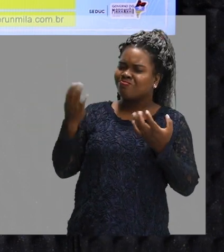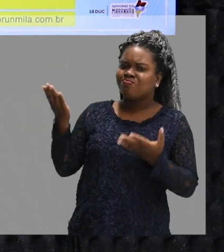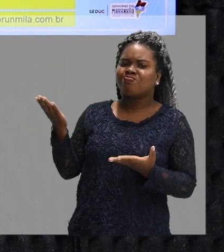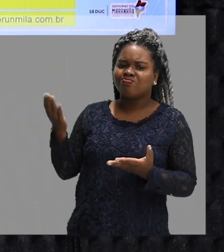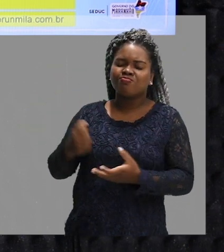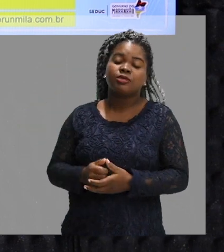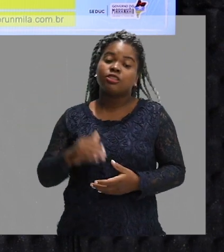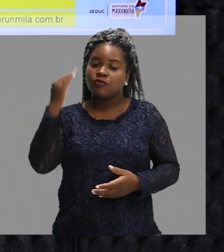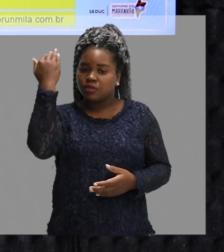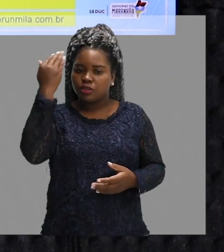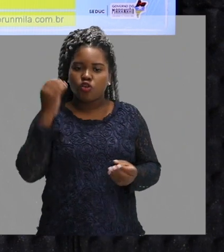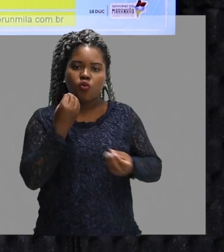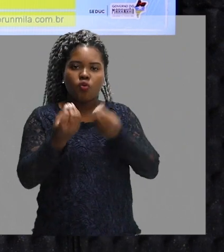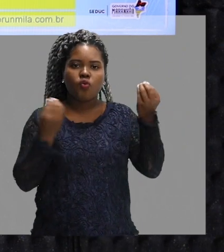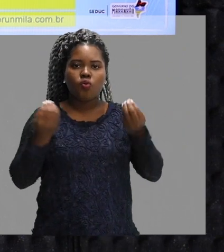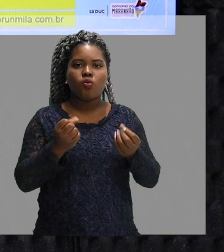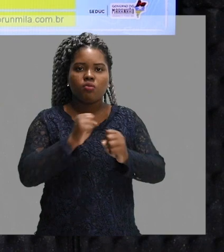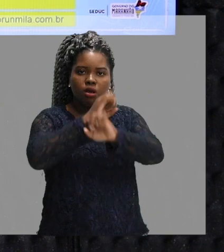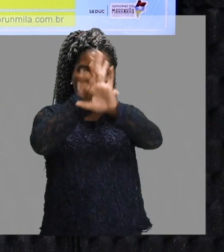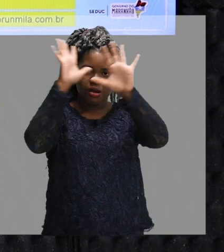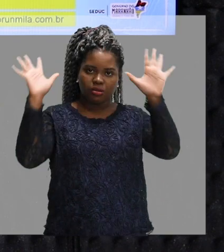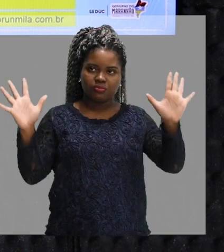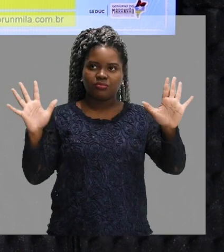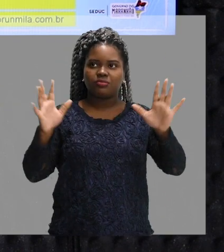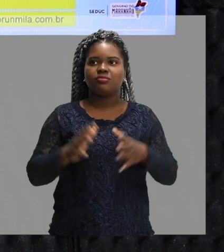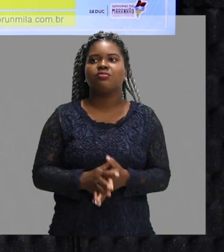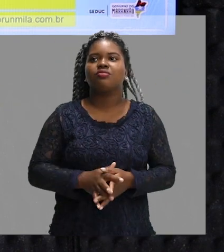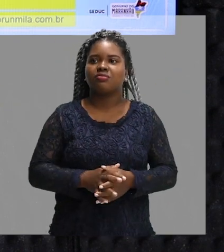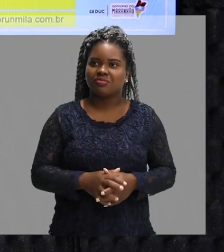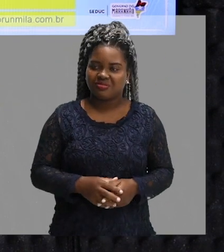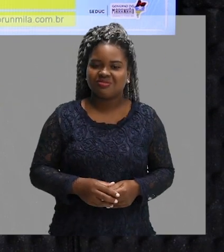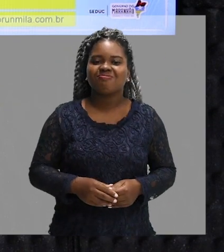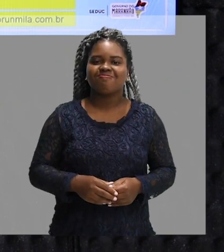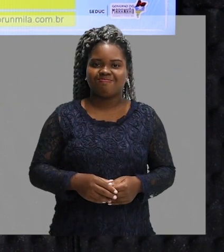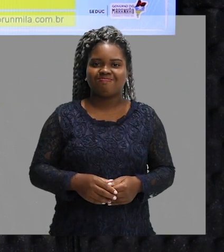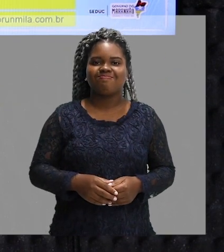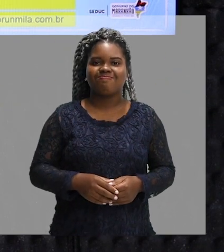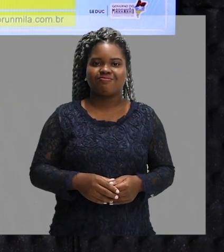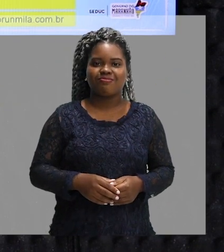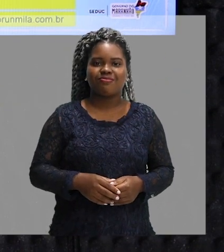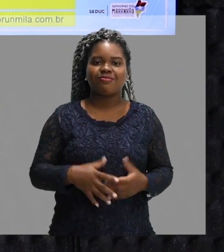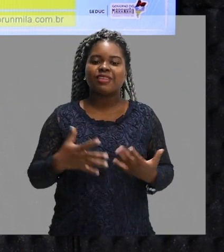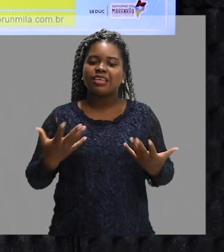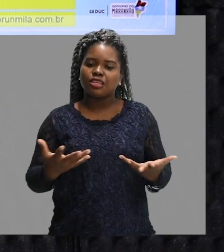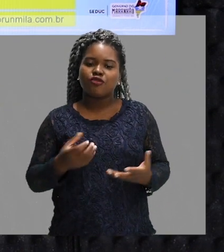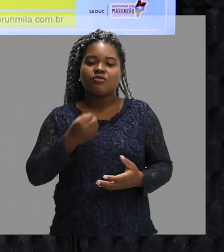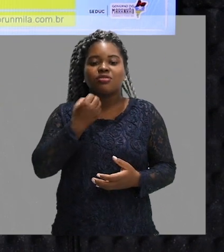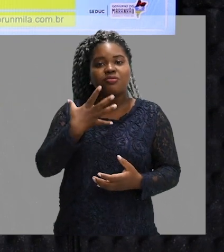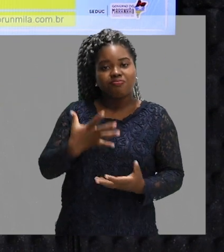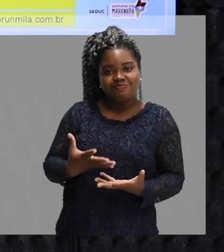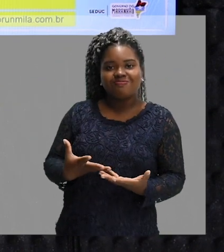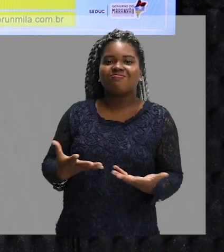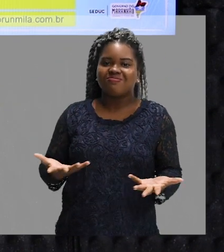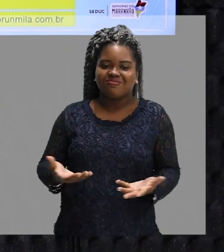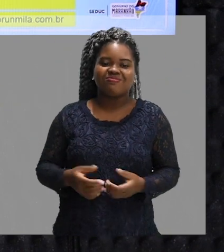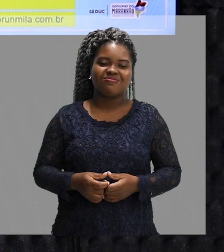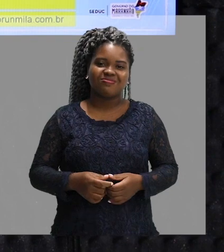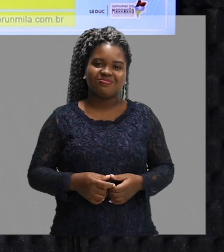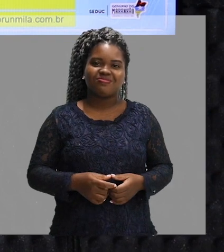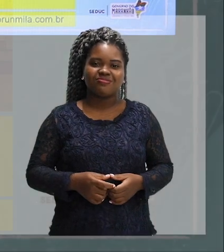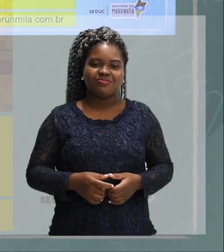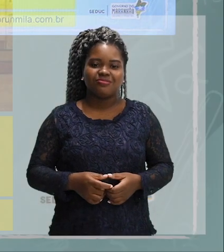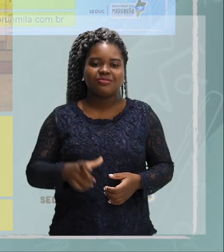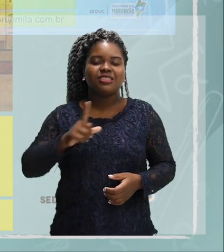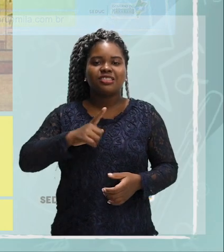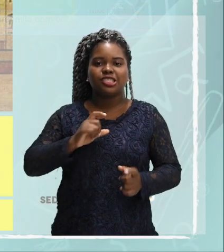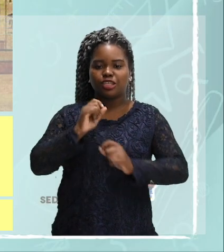leitura simples, né? Eu gostaria de muito botar uma equipe aqui minha para poder fazer a lei da frontalidade, né? Mas eu vou ser bonzinho hoje com eles.